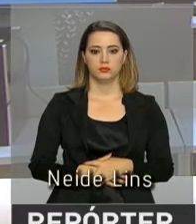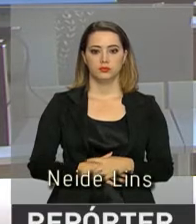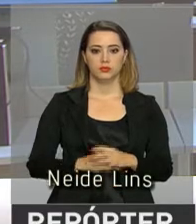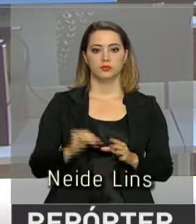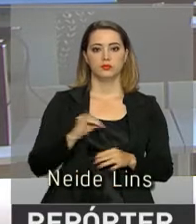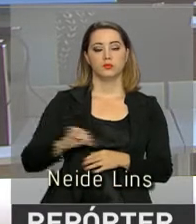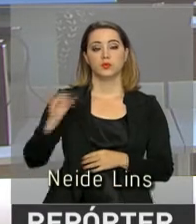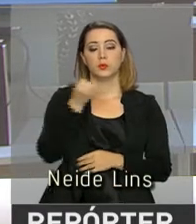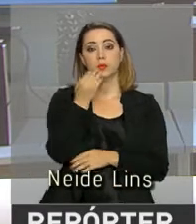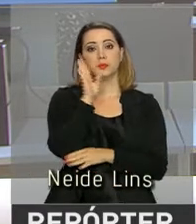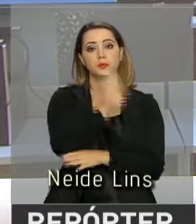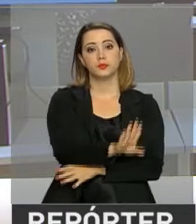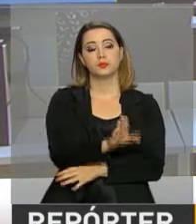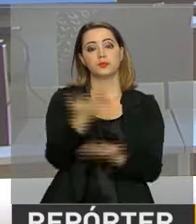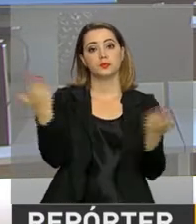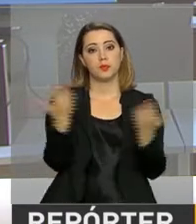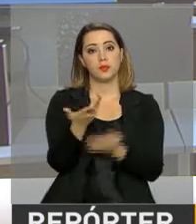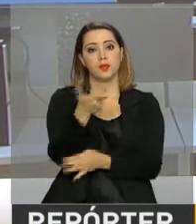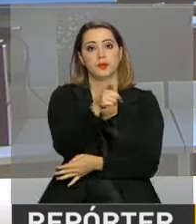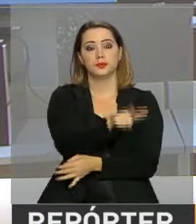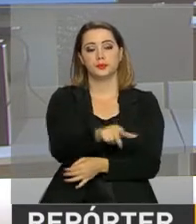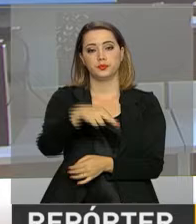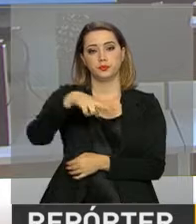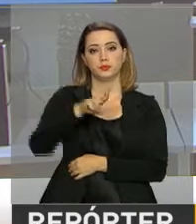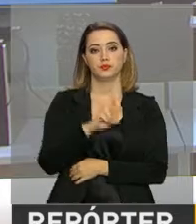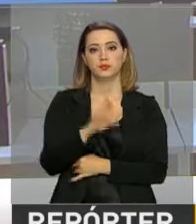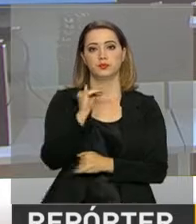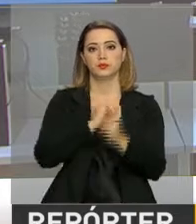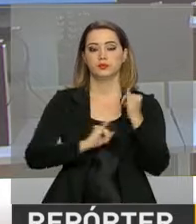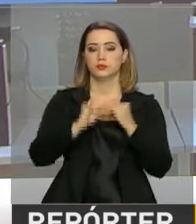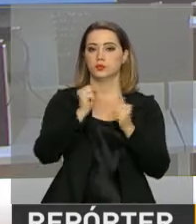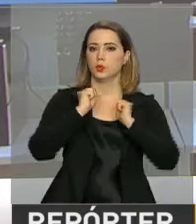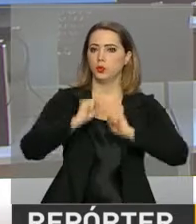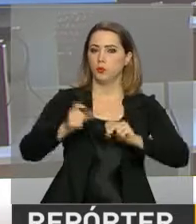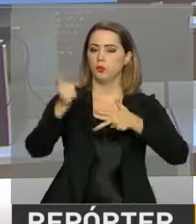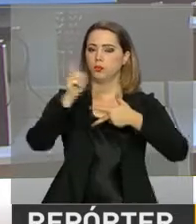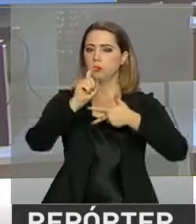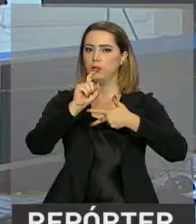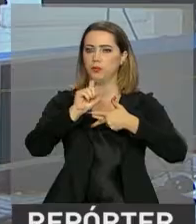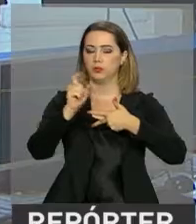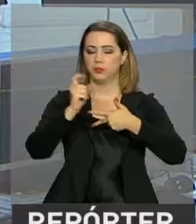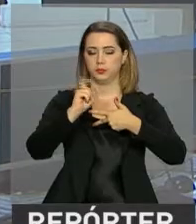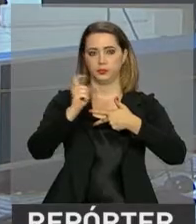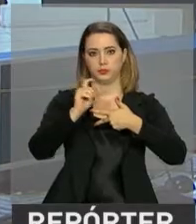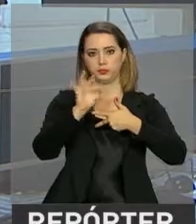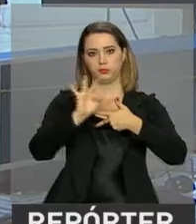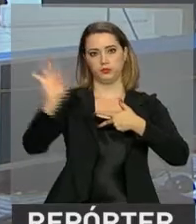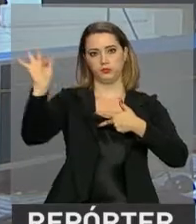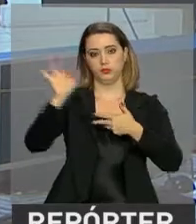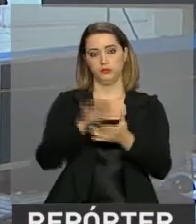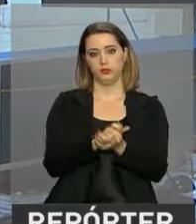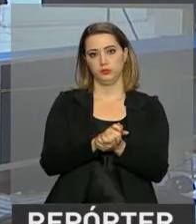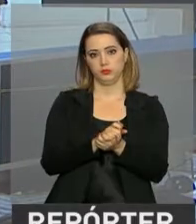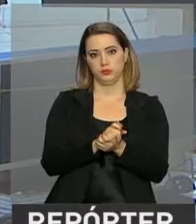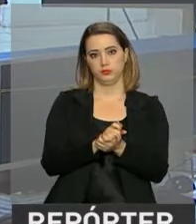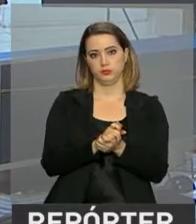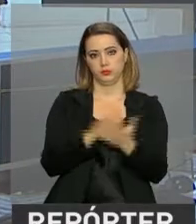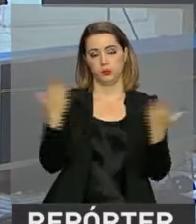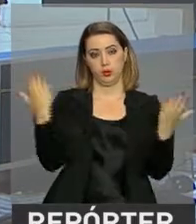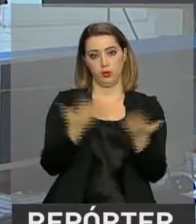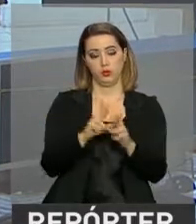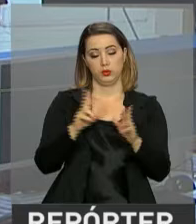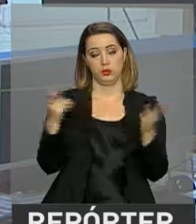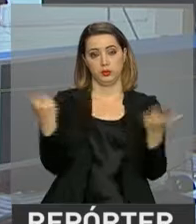Olá, boa tarde. Estamos de volta com o repórter NBR e as notícias do Poder Executivo Federal. Está sendo realizada neste momento em